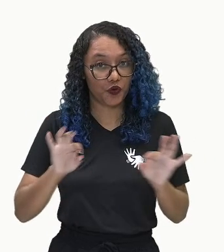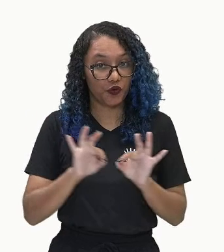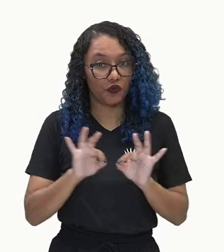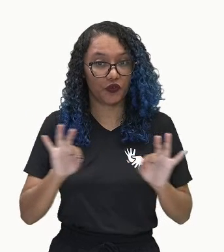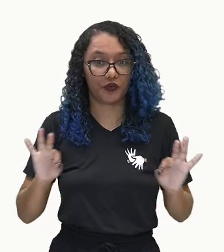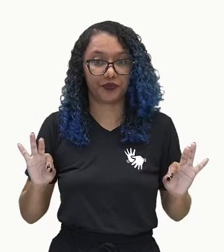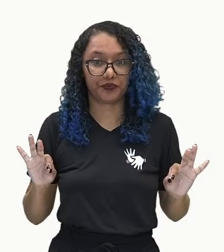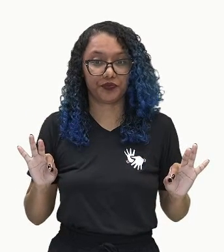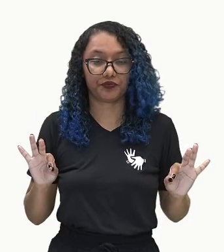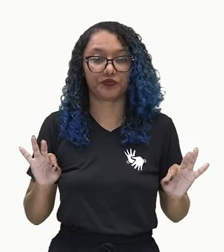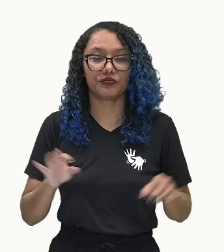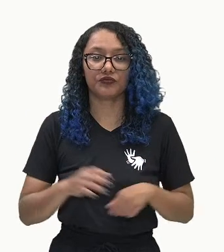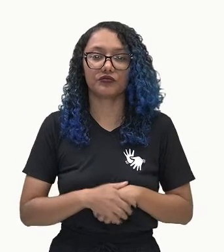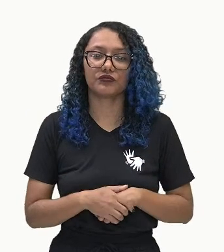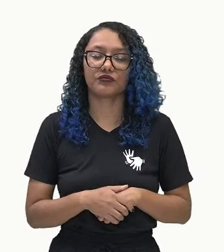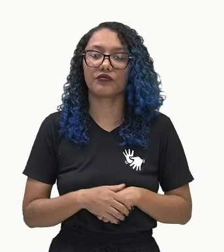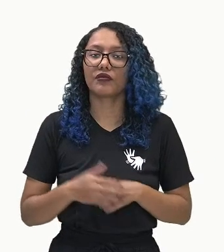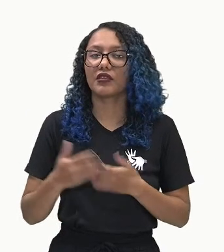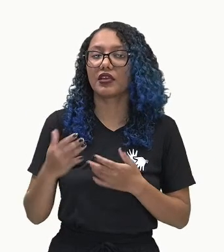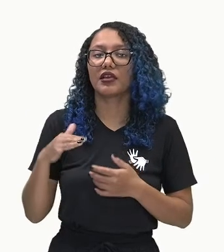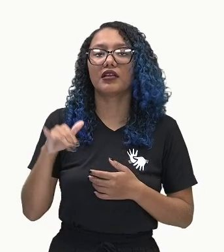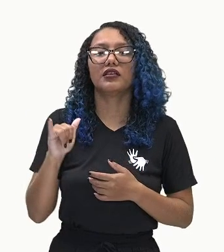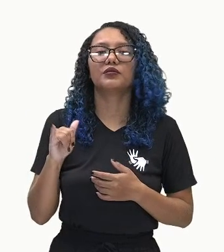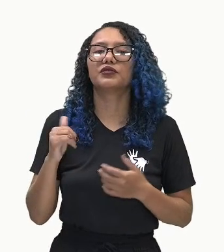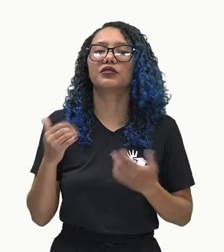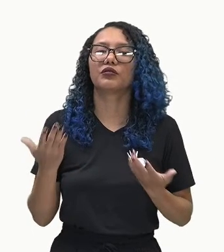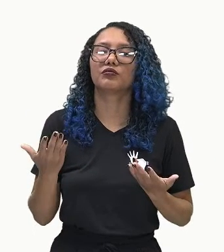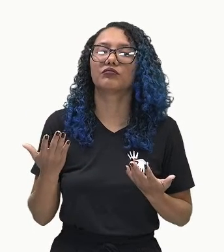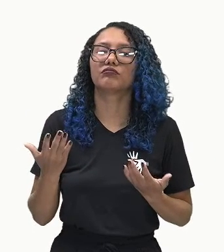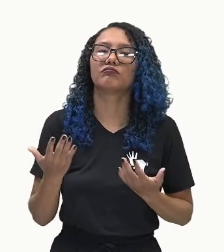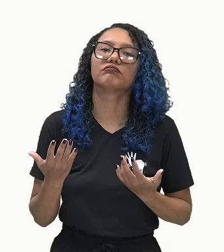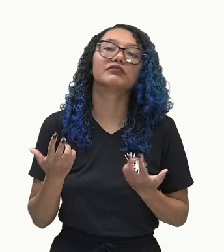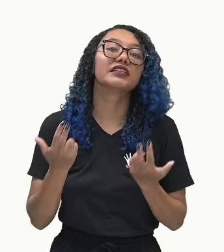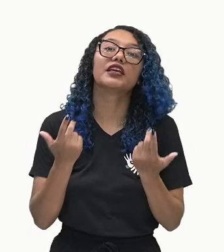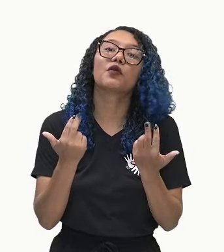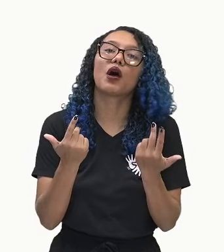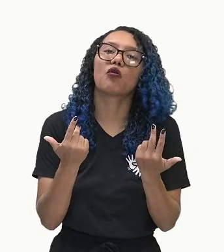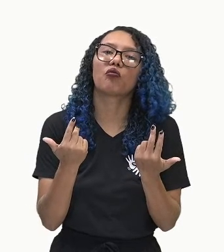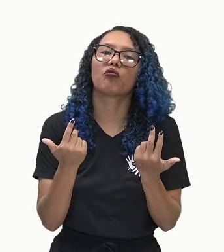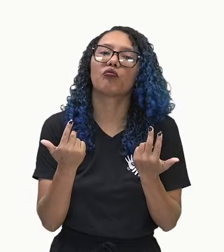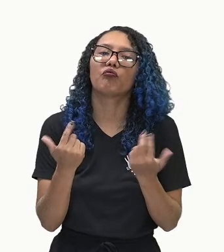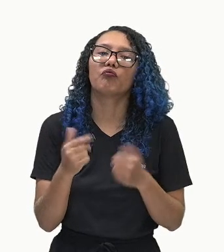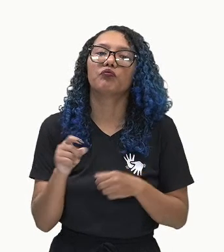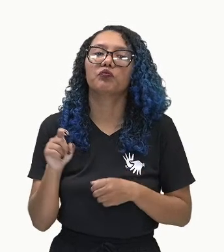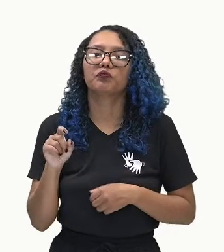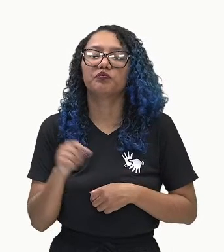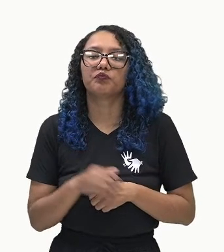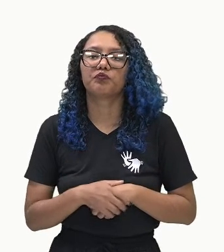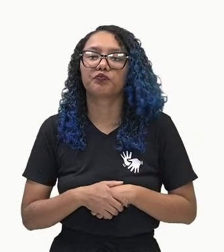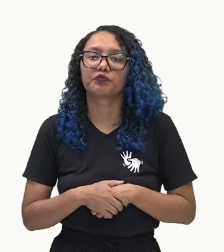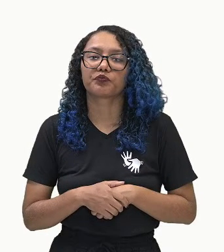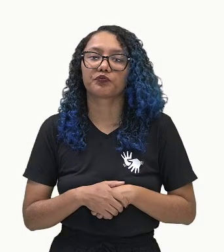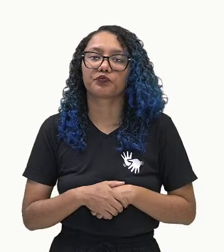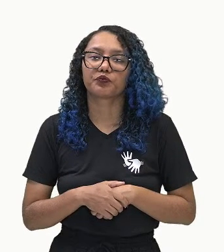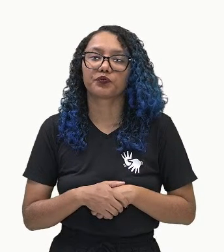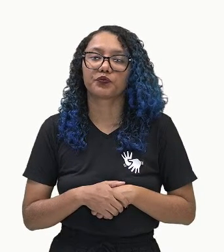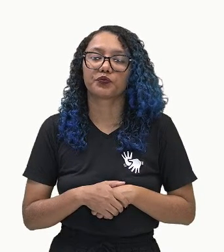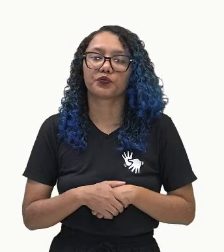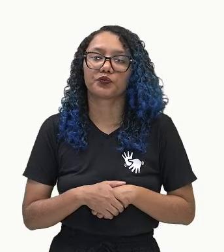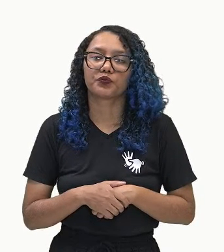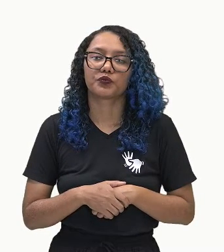ó, que os valores de y são iguais para os dois pontos. Ou seja, aqui nesse